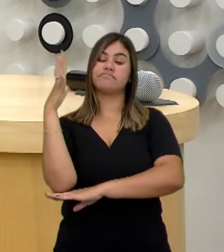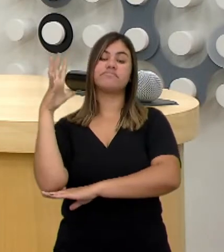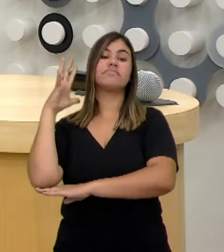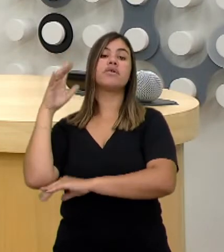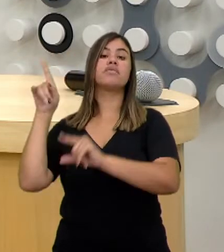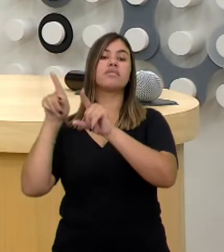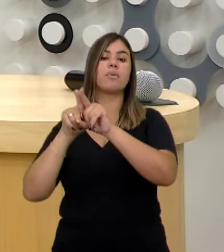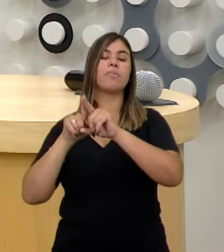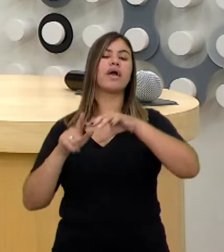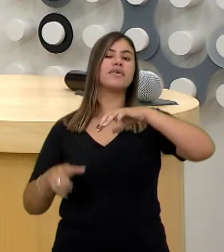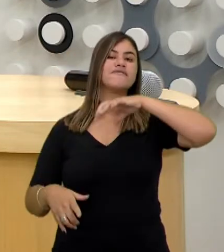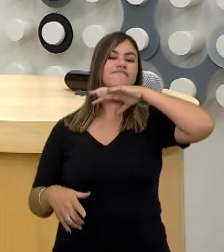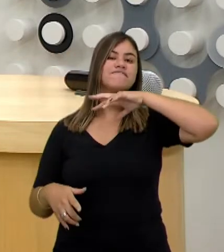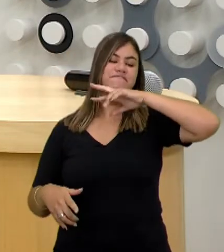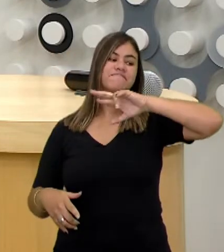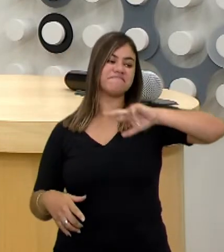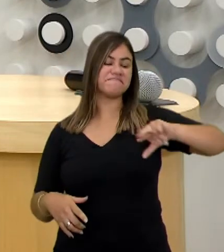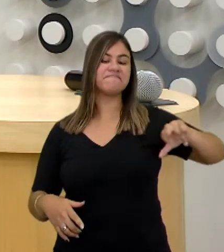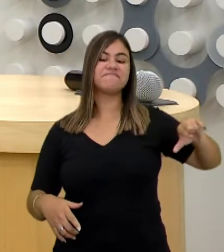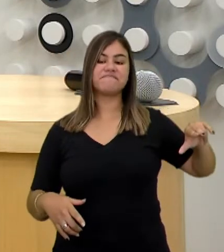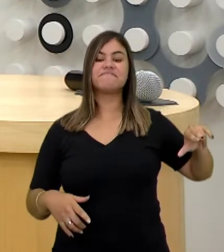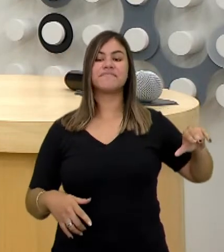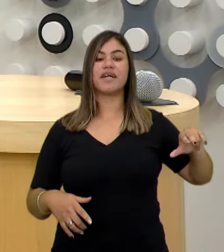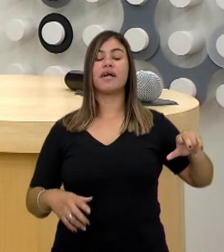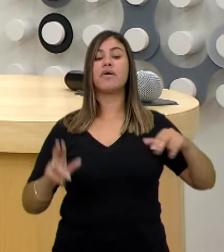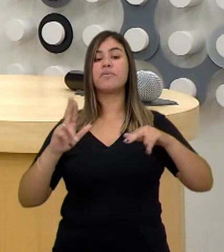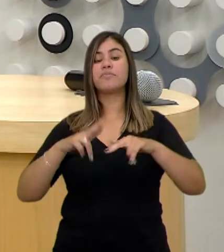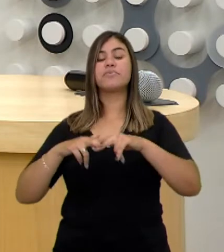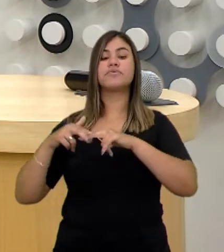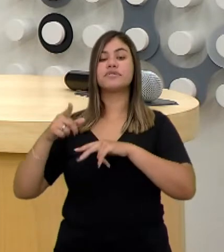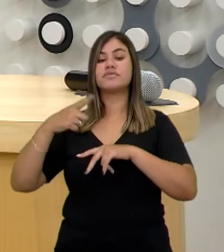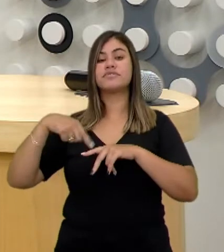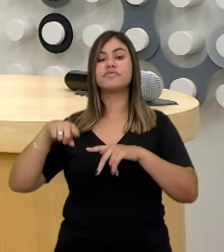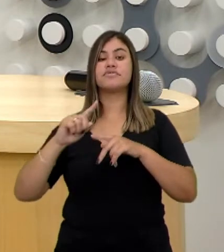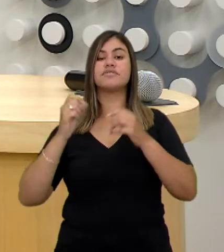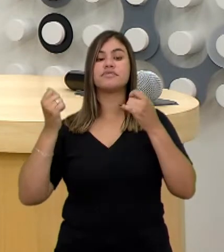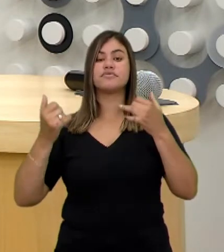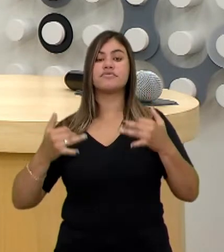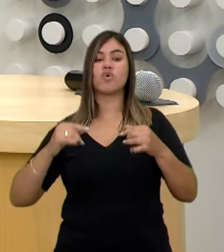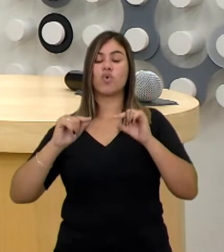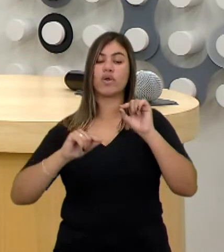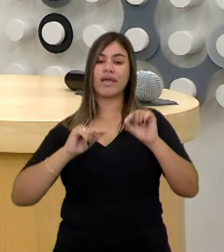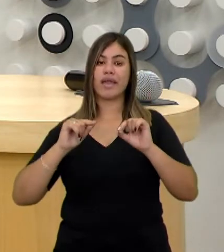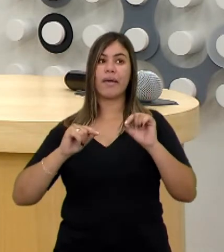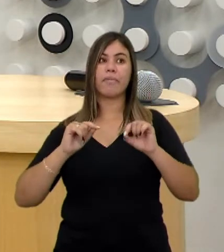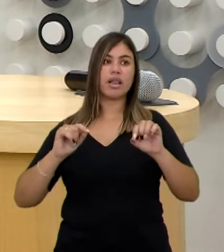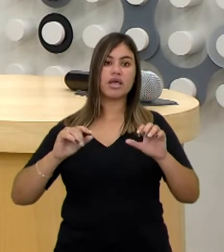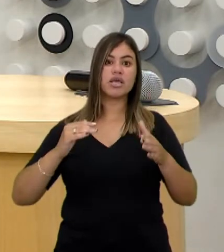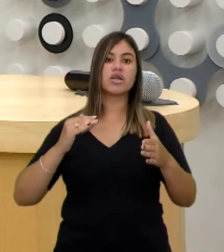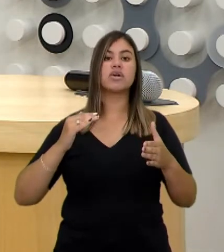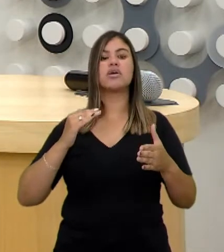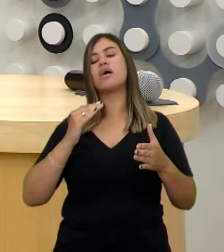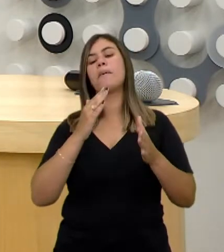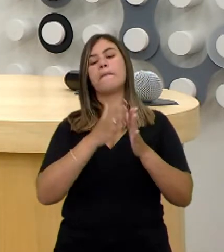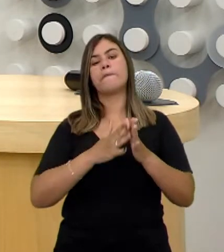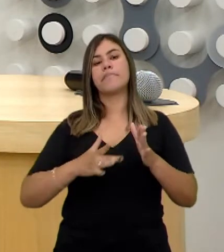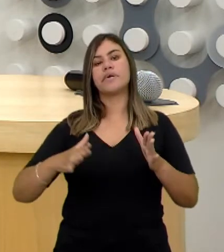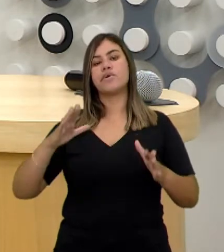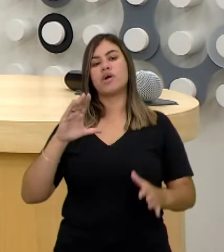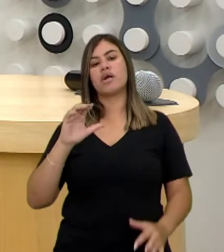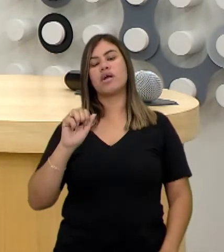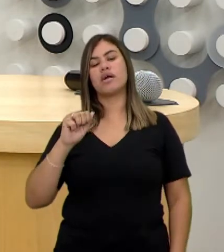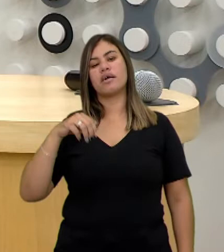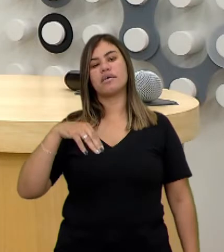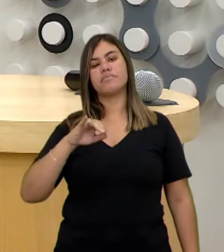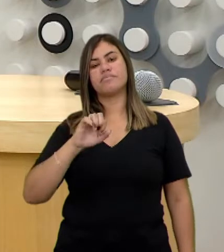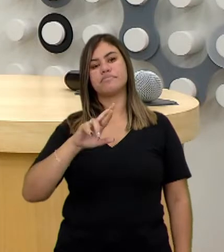isso que a gente fala que é uma explosão da era cambriana, né? Então começa aí na era cambriana e